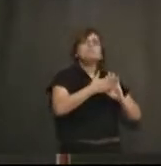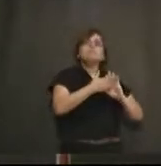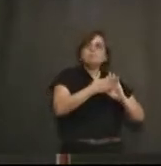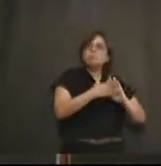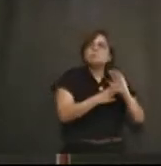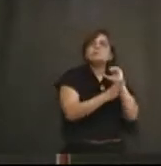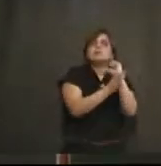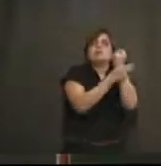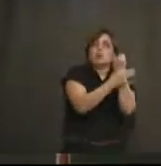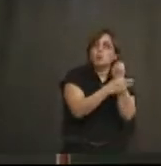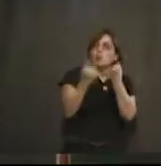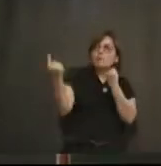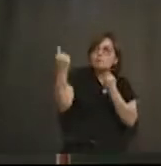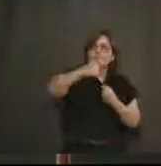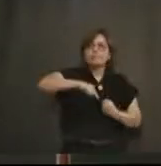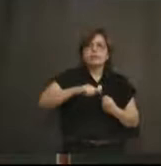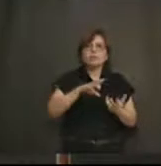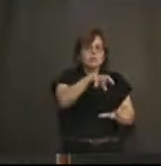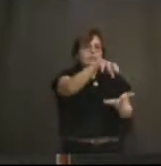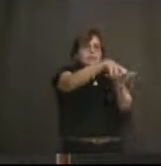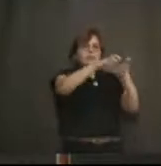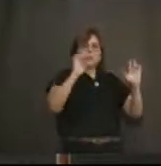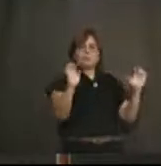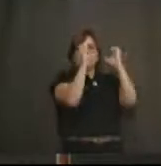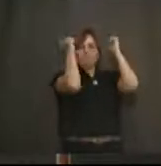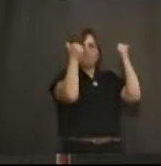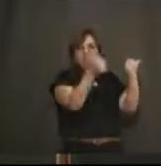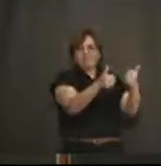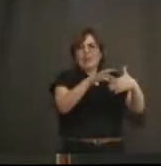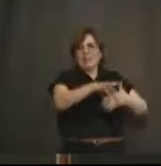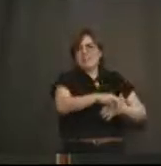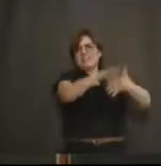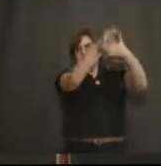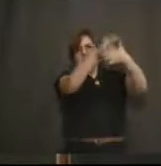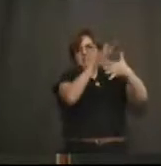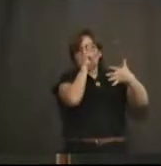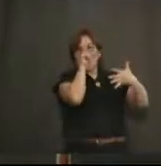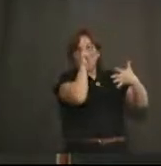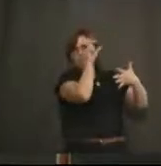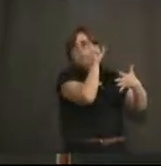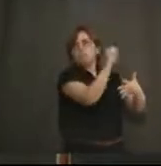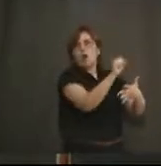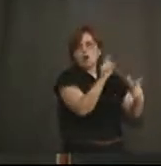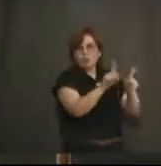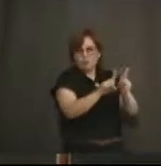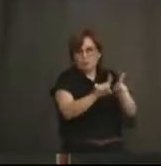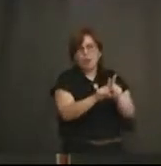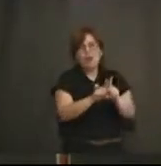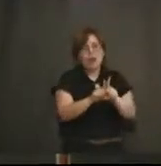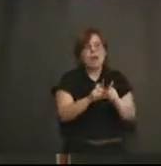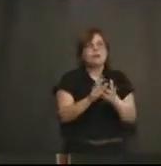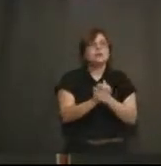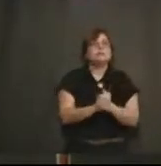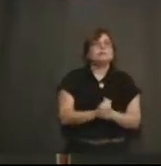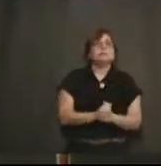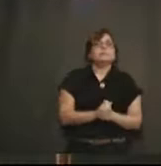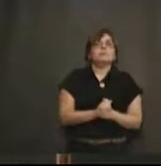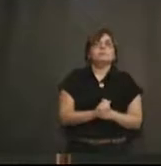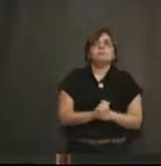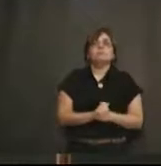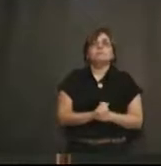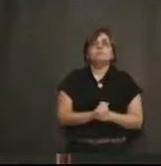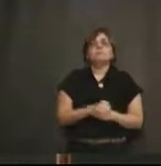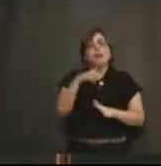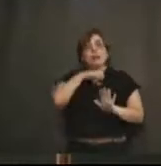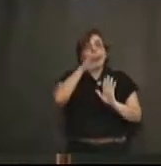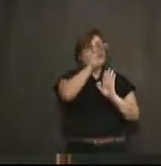centro de excelência que tem uma liderança muito forte, e, inclusive, tem um dos programas